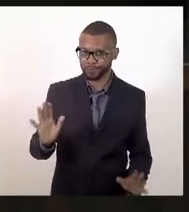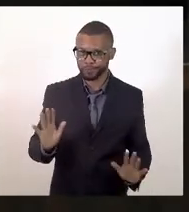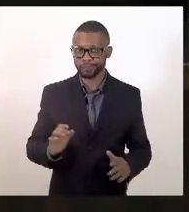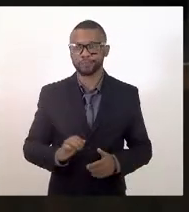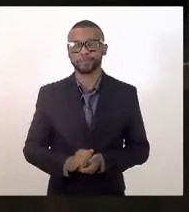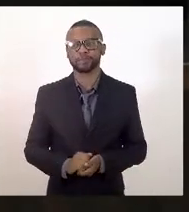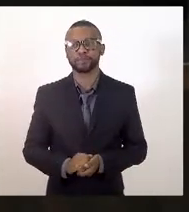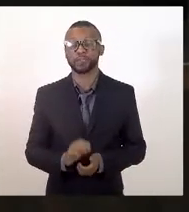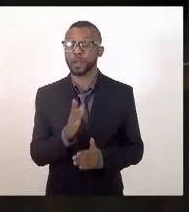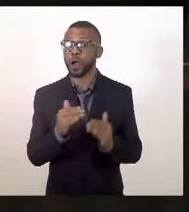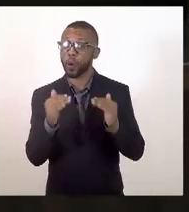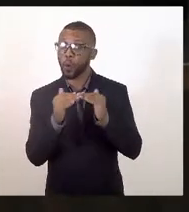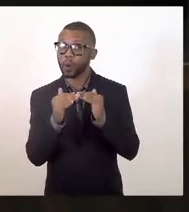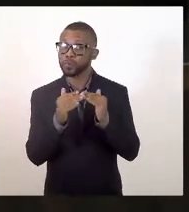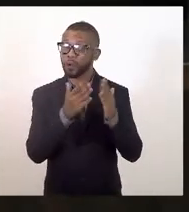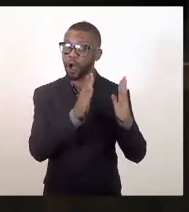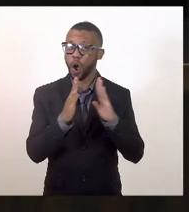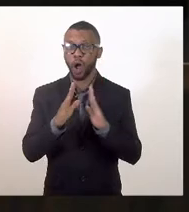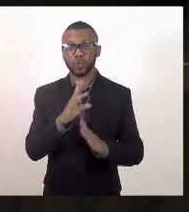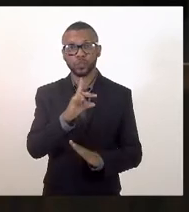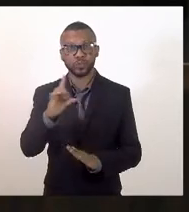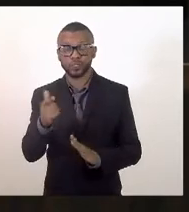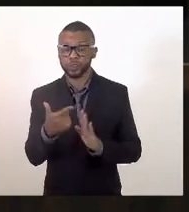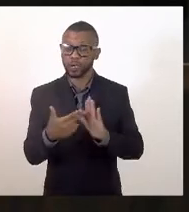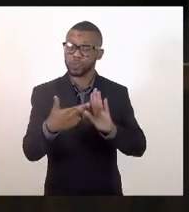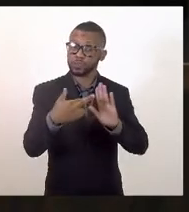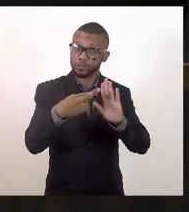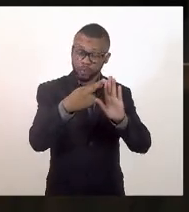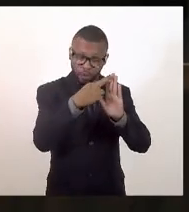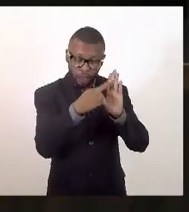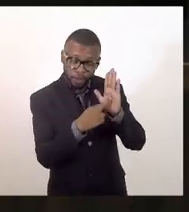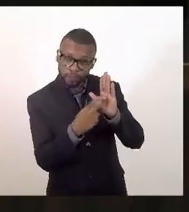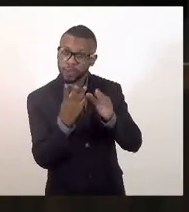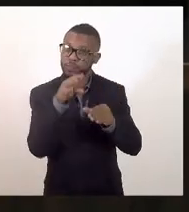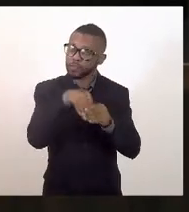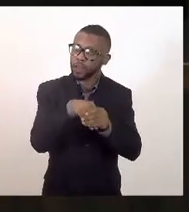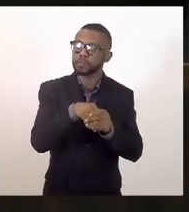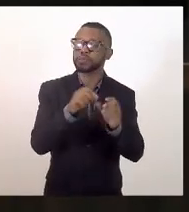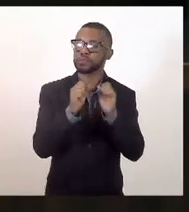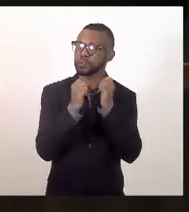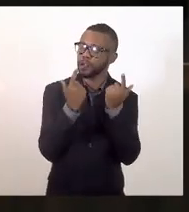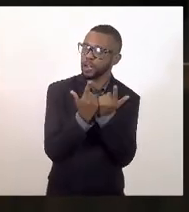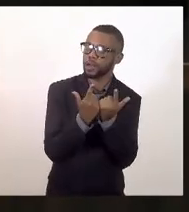de acordo com o parágrafo 1º do artigo 47 do Regimento Interno, em tramitação ordinária, em primeira discussão,